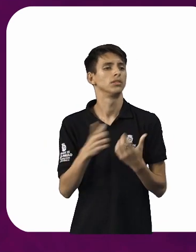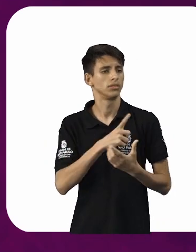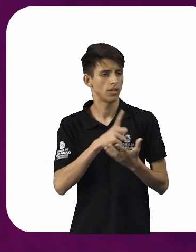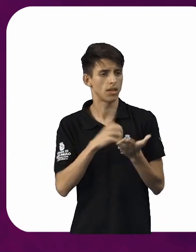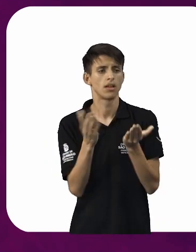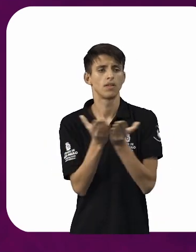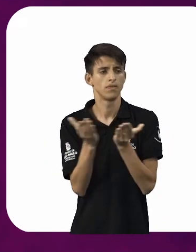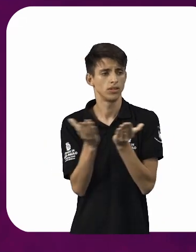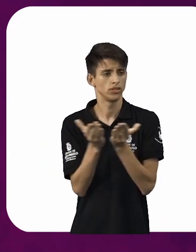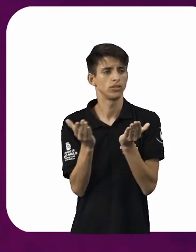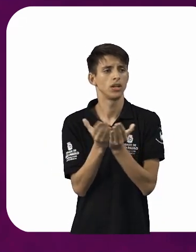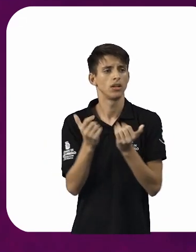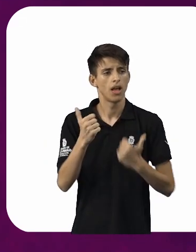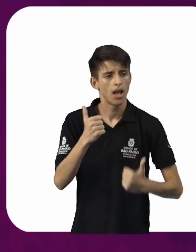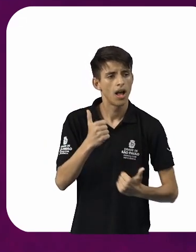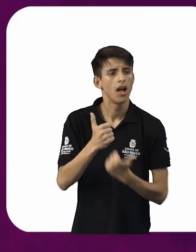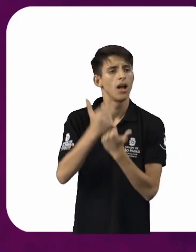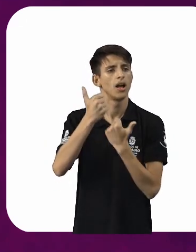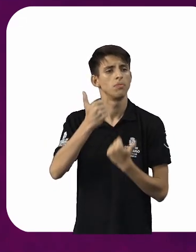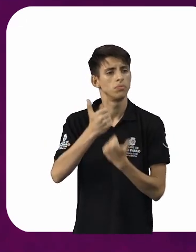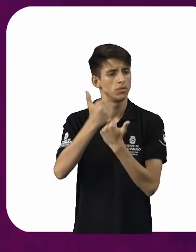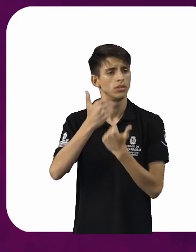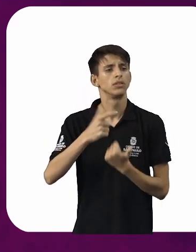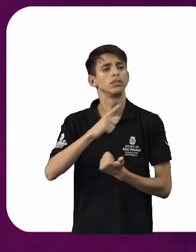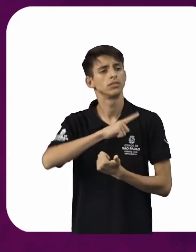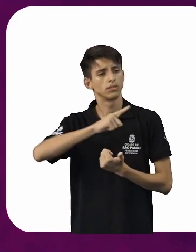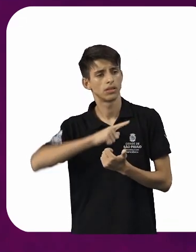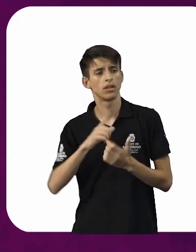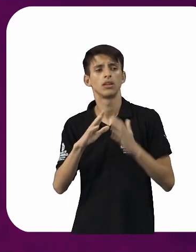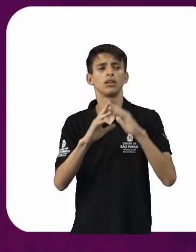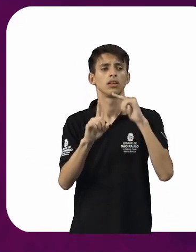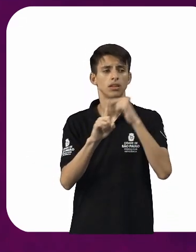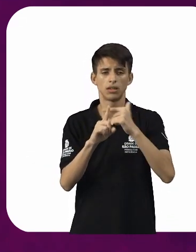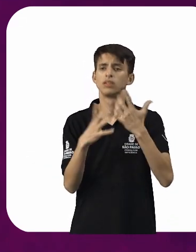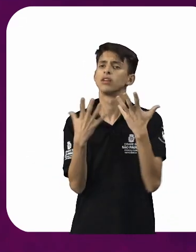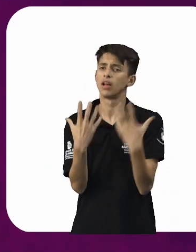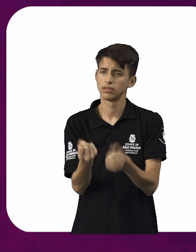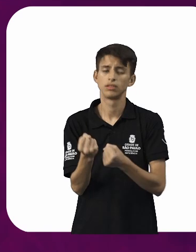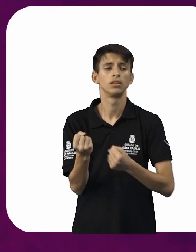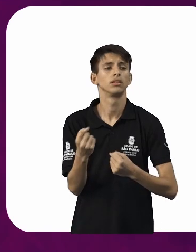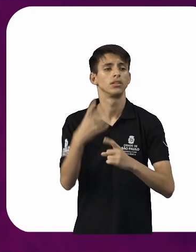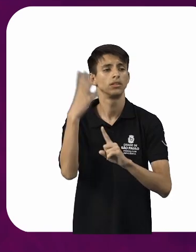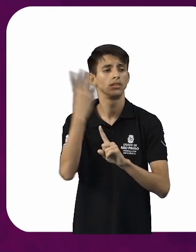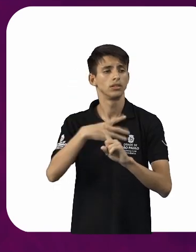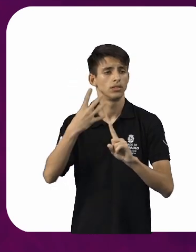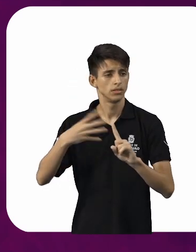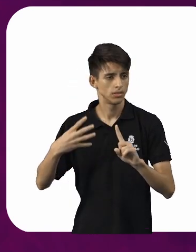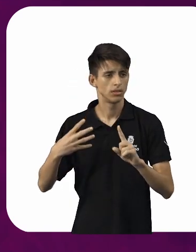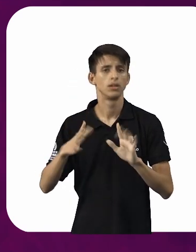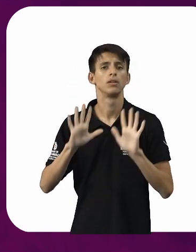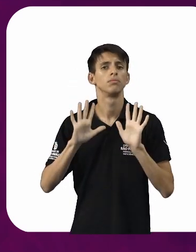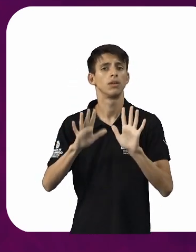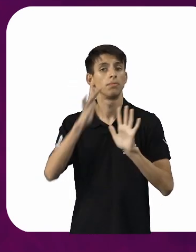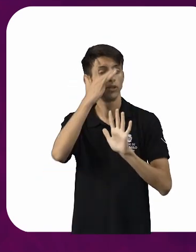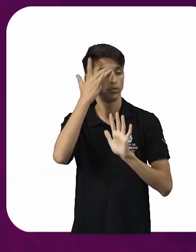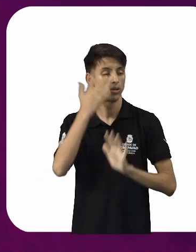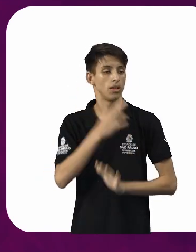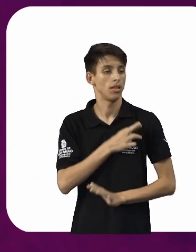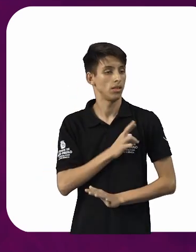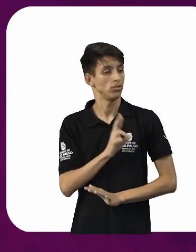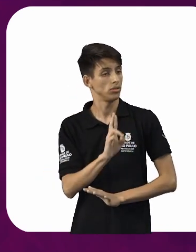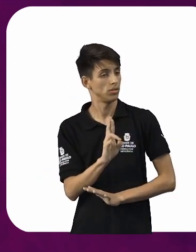evangélicos, evangélicas estão do nosso lado, tem igrejas inclusivas que nos acolhem, mas então a pessoa que é fundamentalista ou